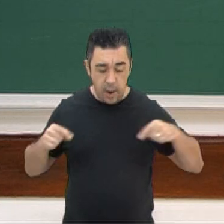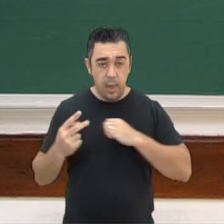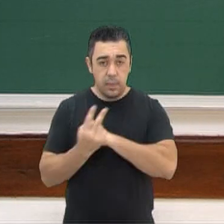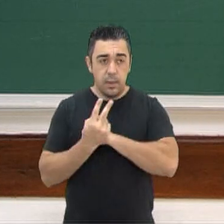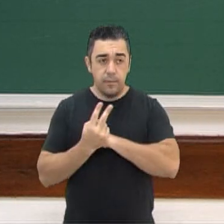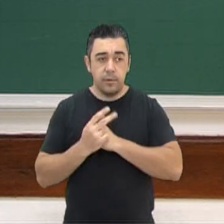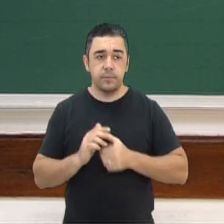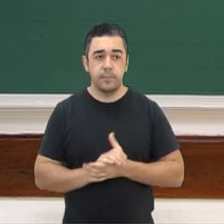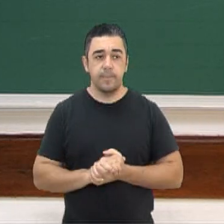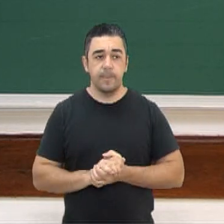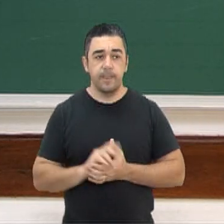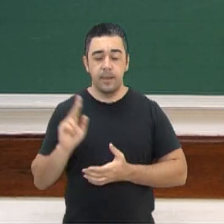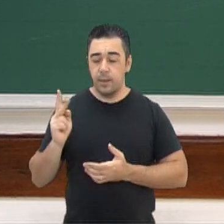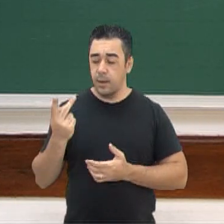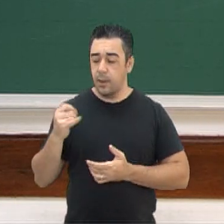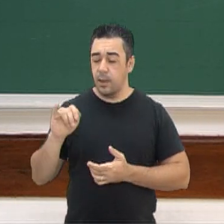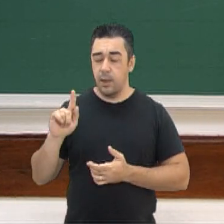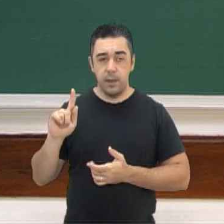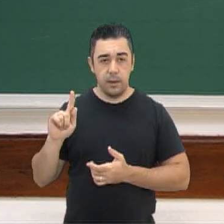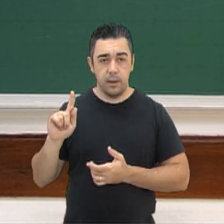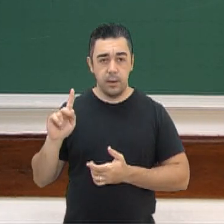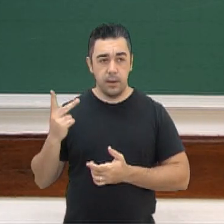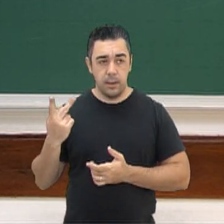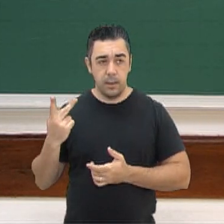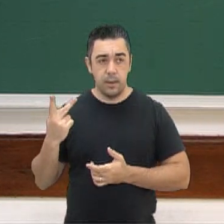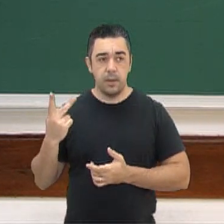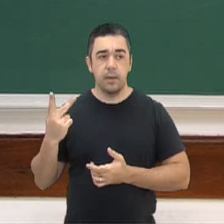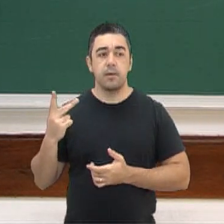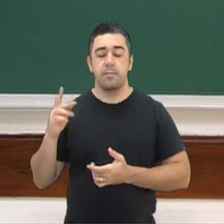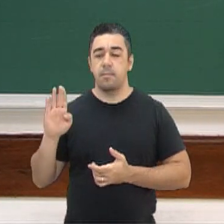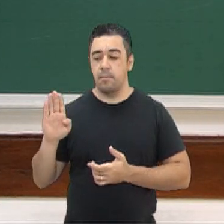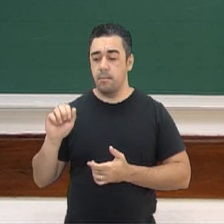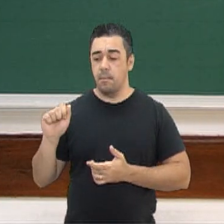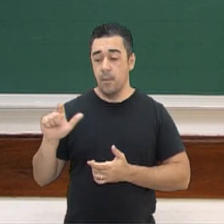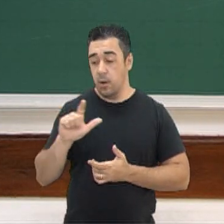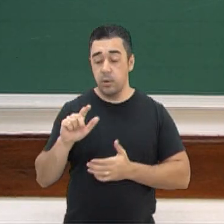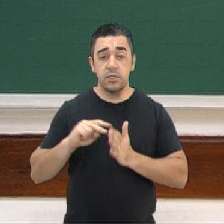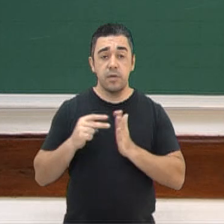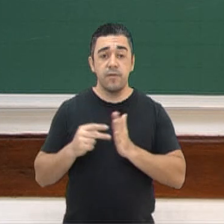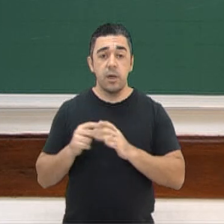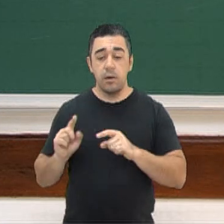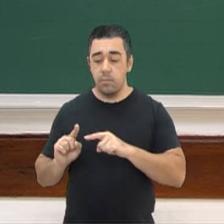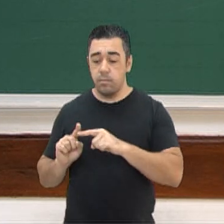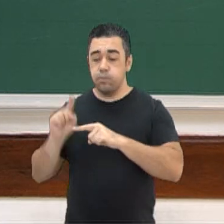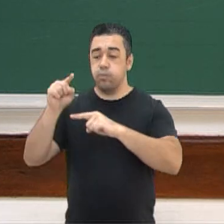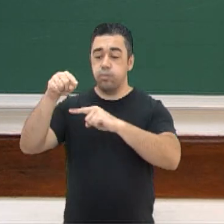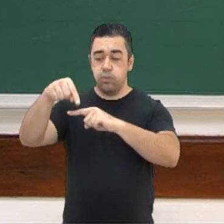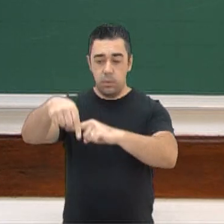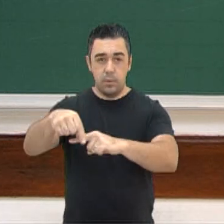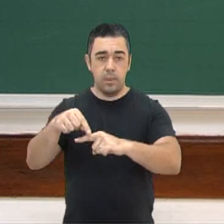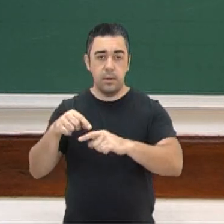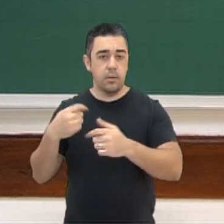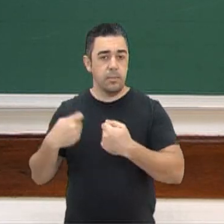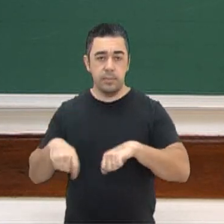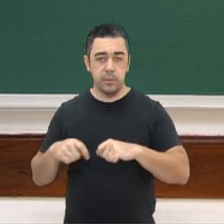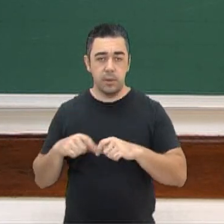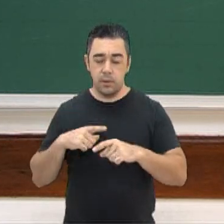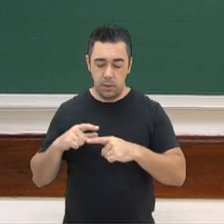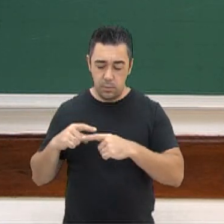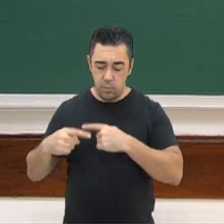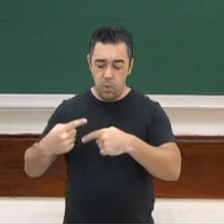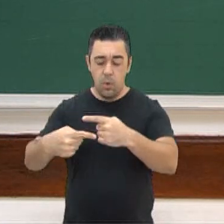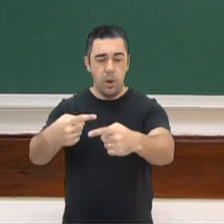High ball se refere a uma bola alta que é lançada e ela não toca tanto a área de